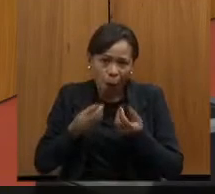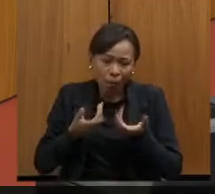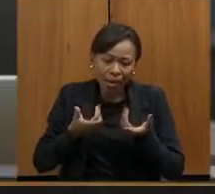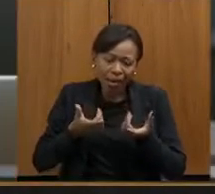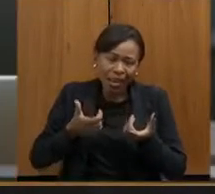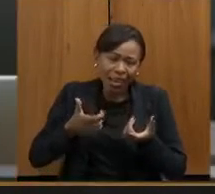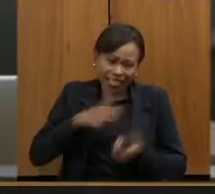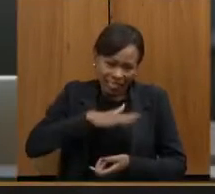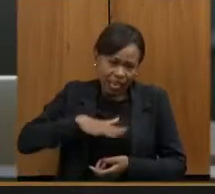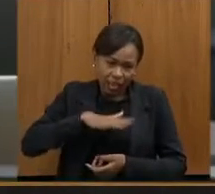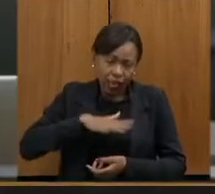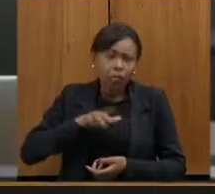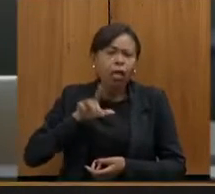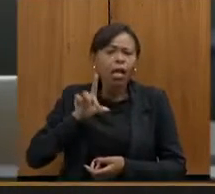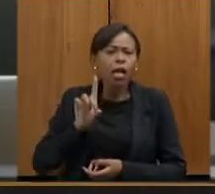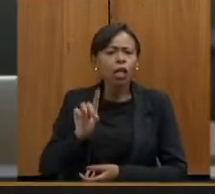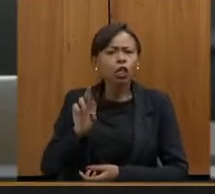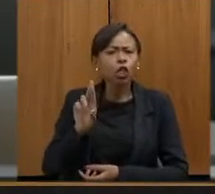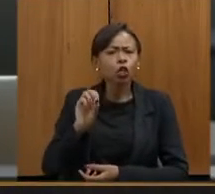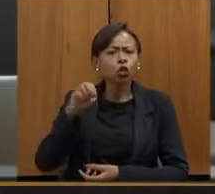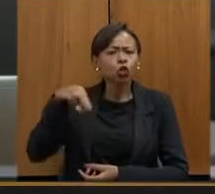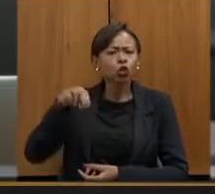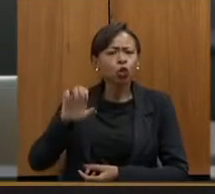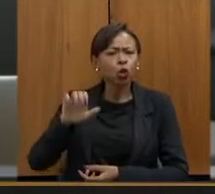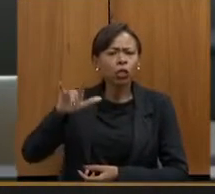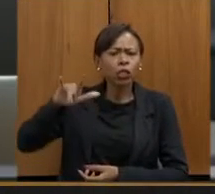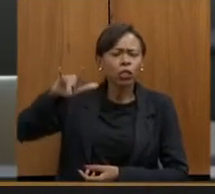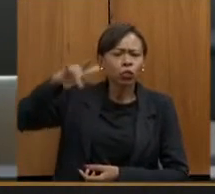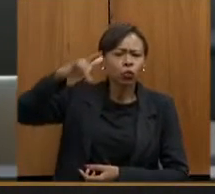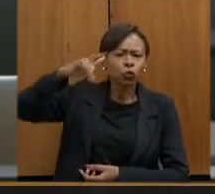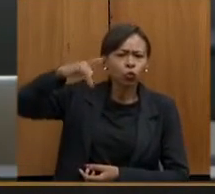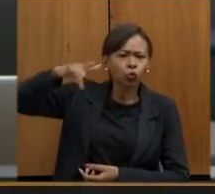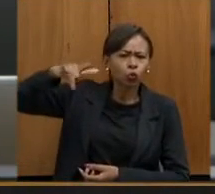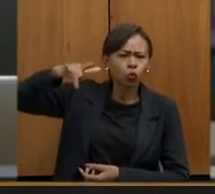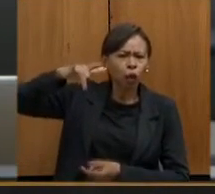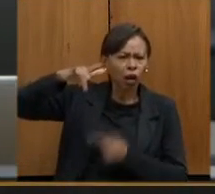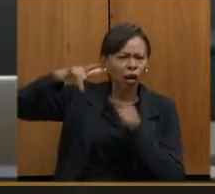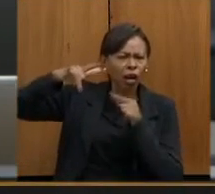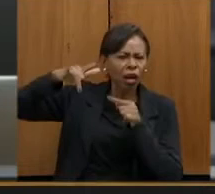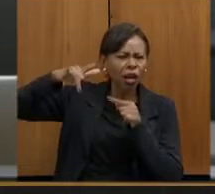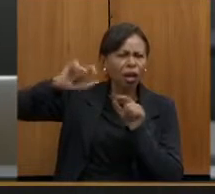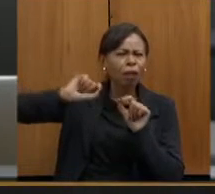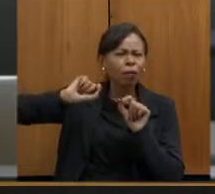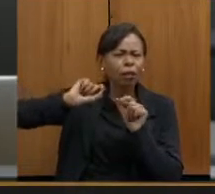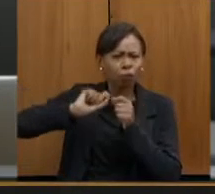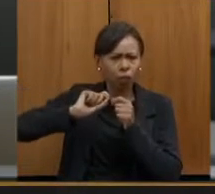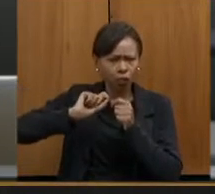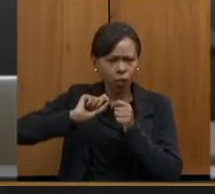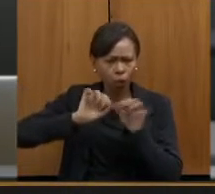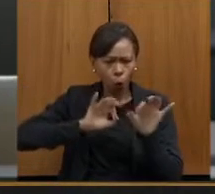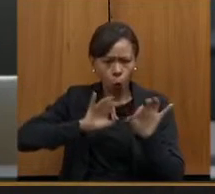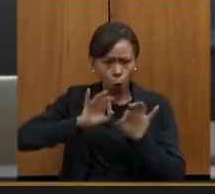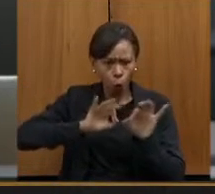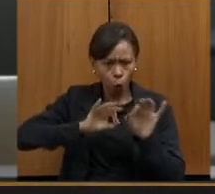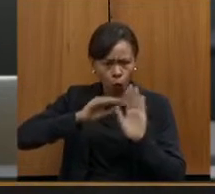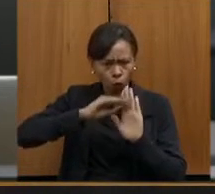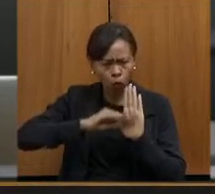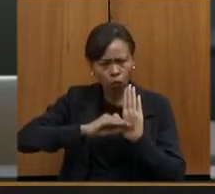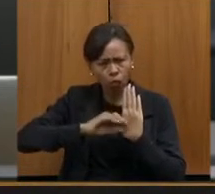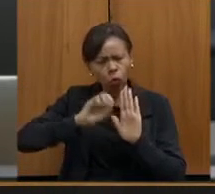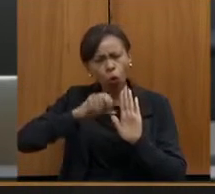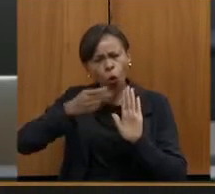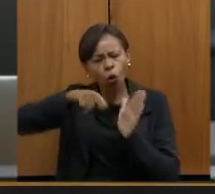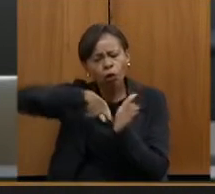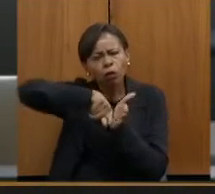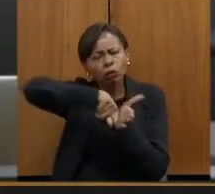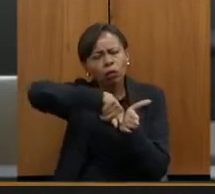drone, ele é para fazer o projeto, o levantamento, é